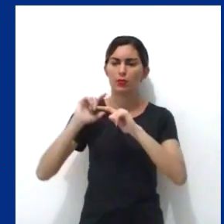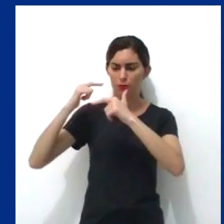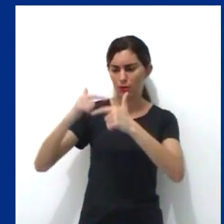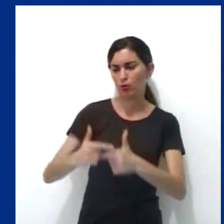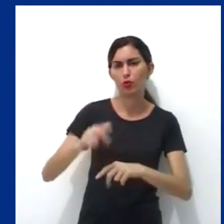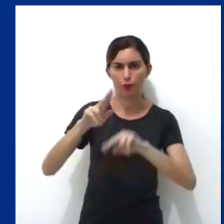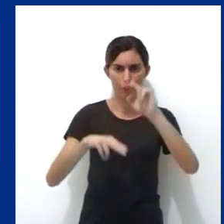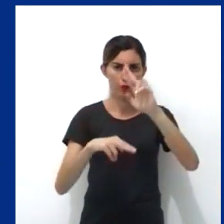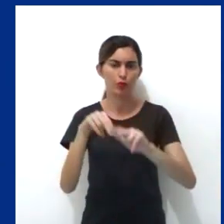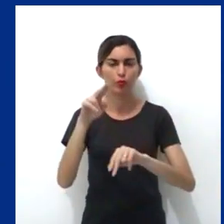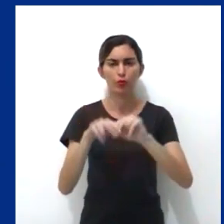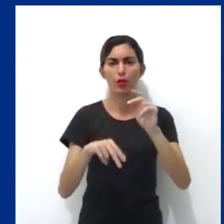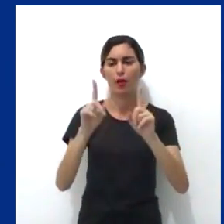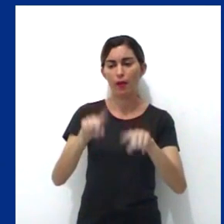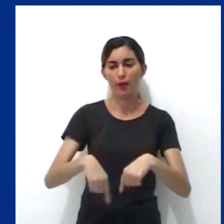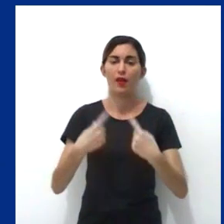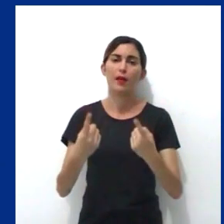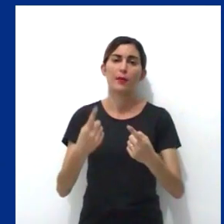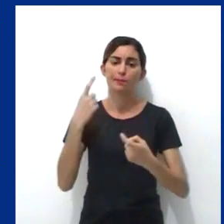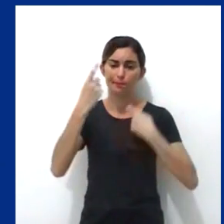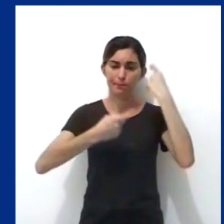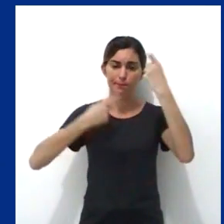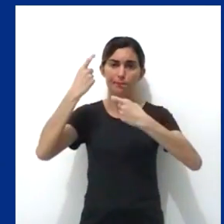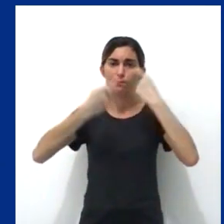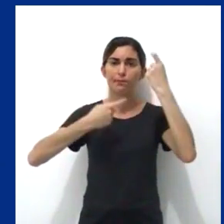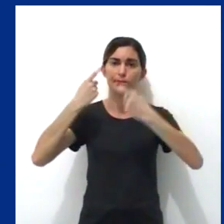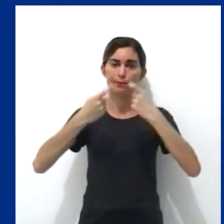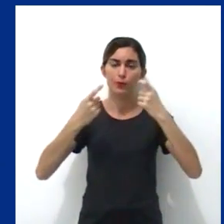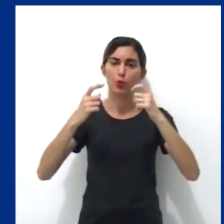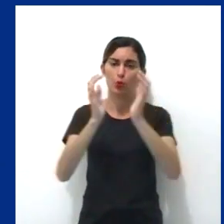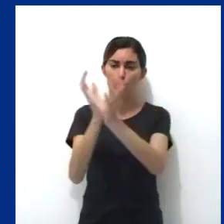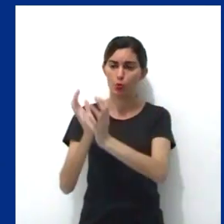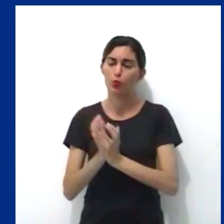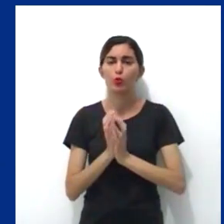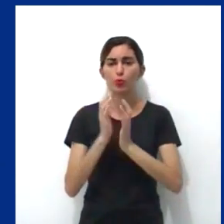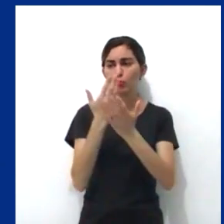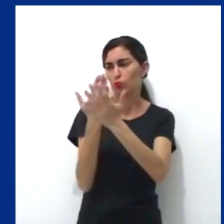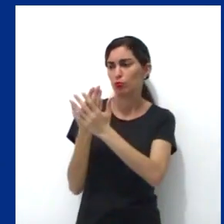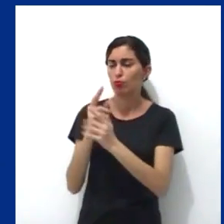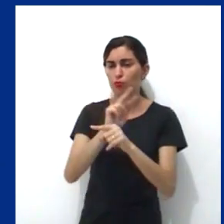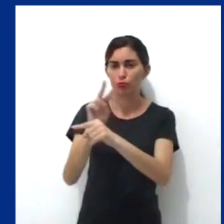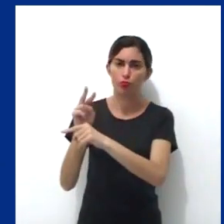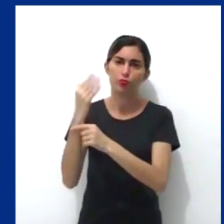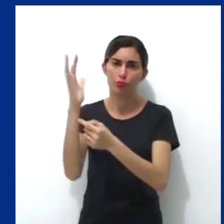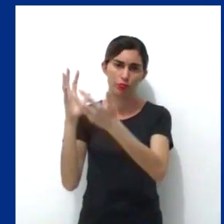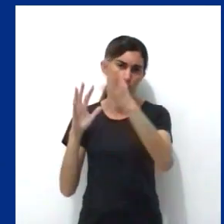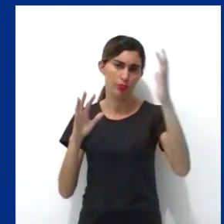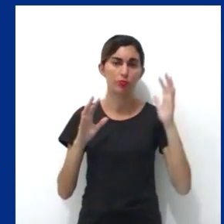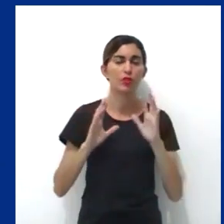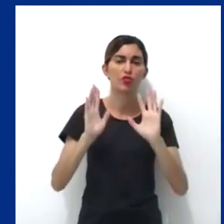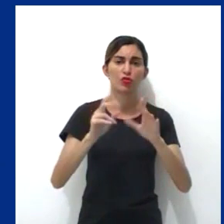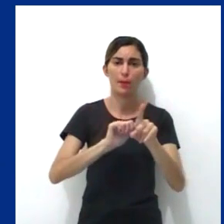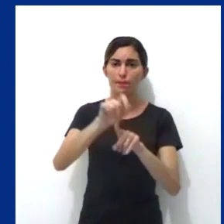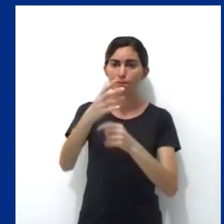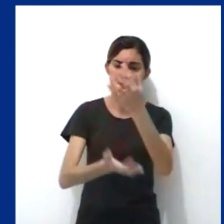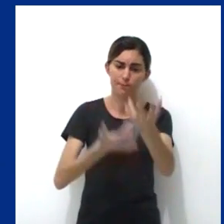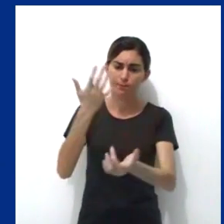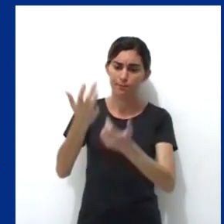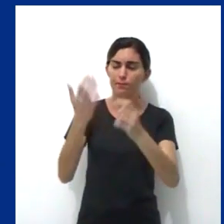fogueiras durante o período dos festejos juninos. No entanto, o uso indiscriminado